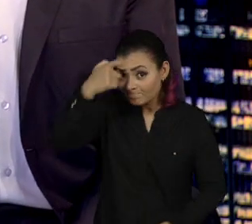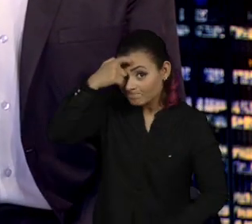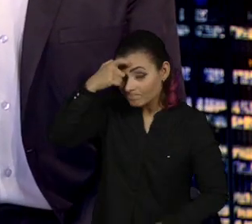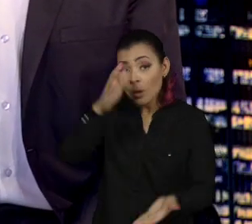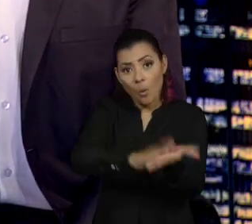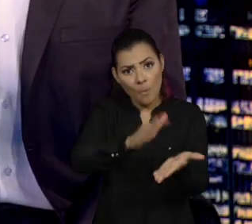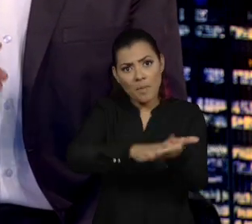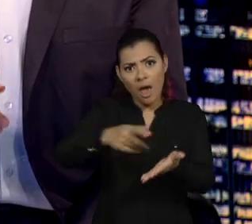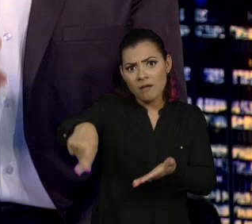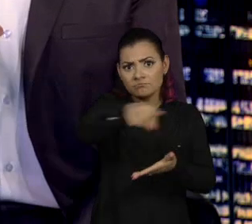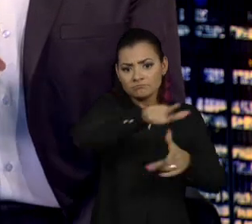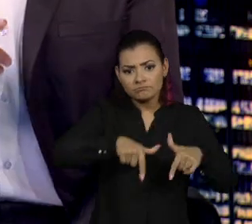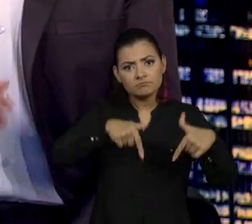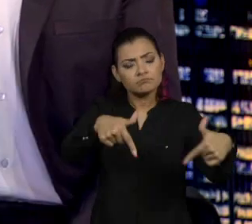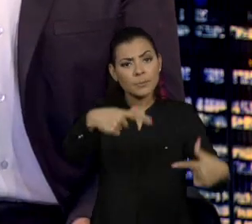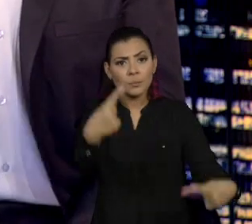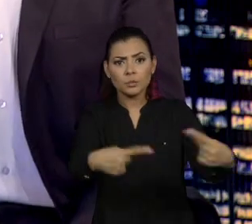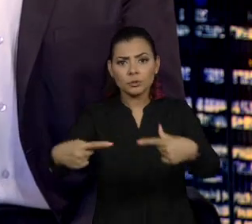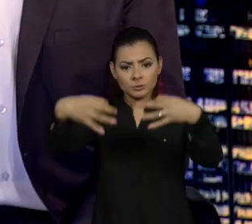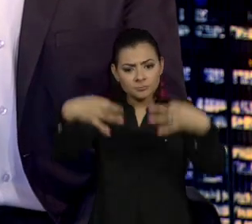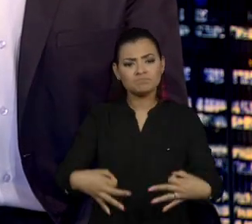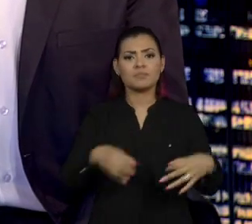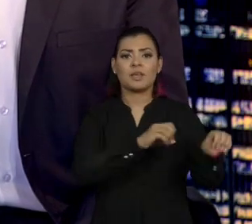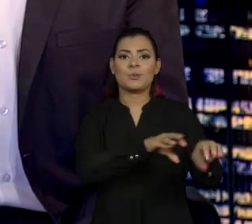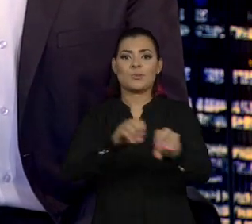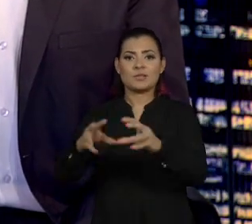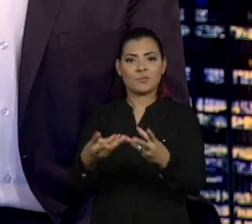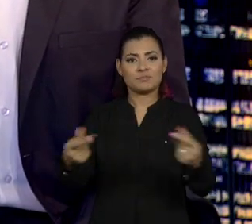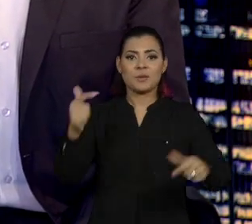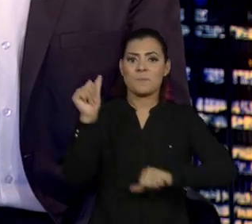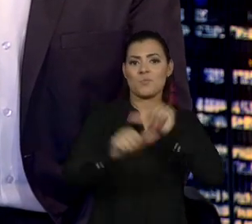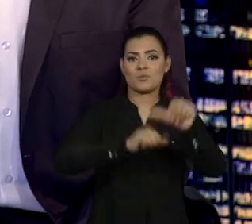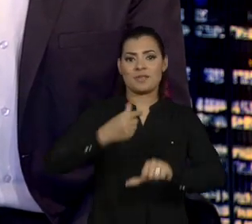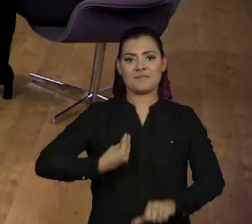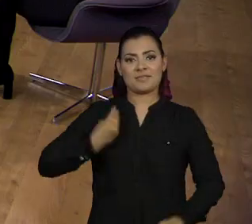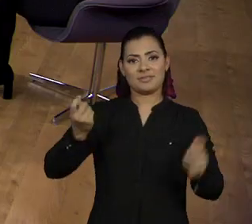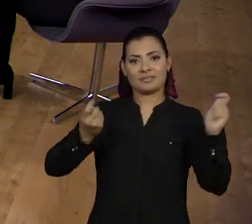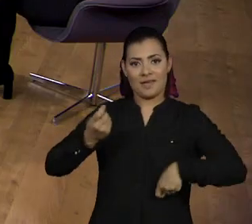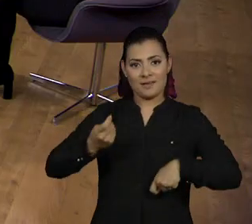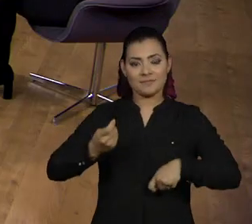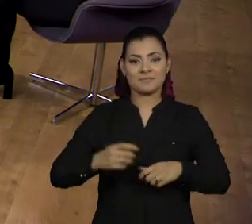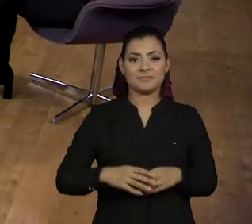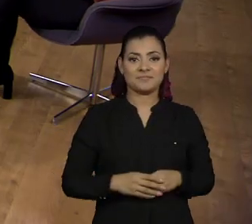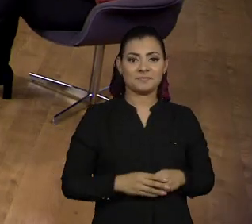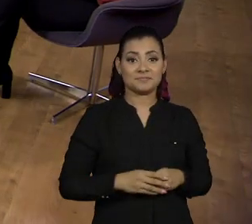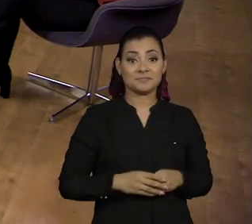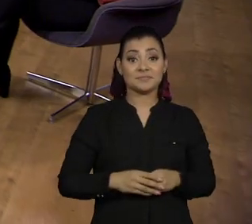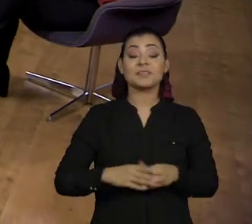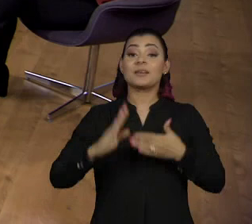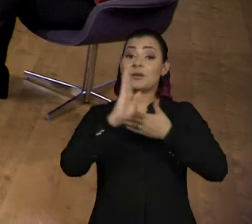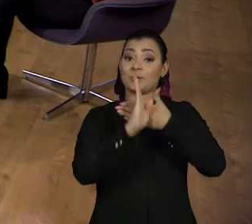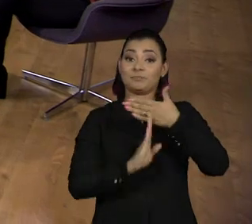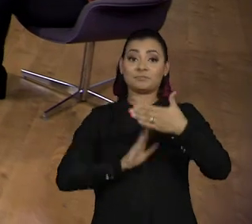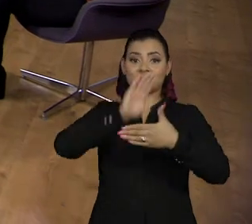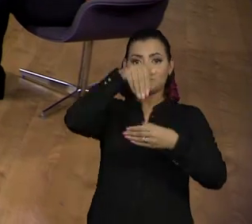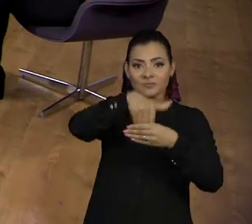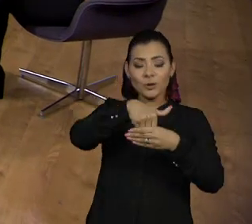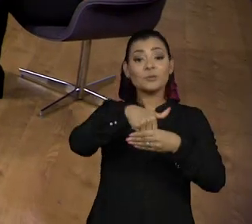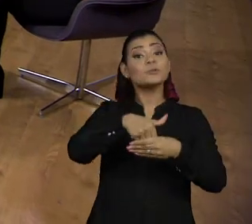cobrar. Uma boa política educacional pode mudar uma vida. O De Olho no Voto fica por aqui.